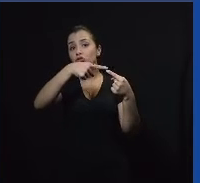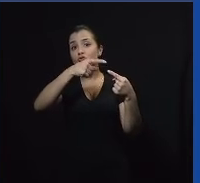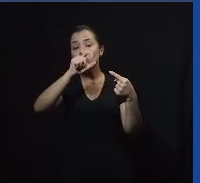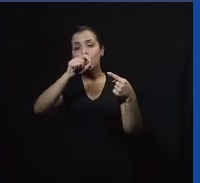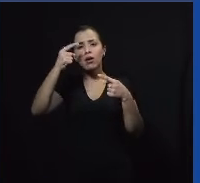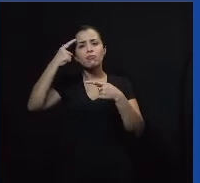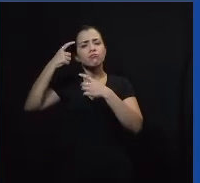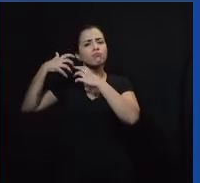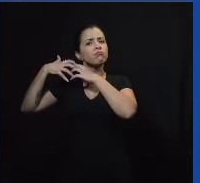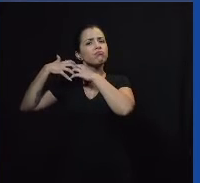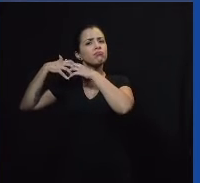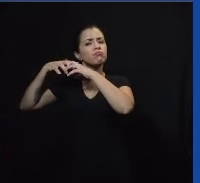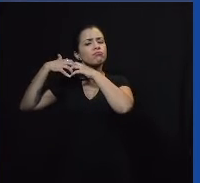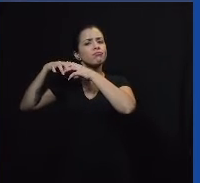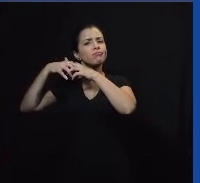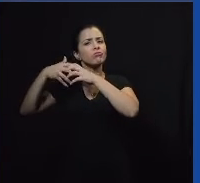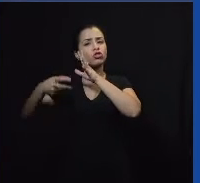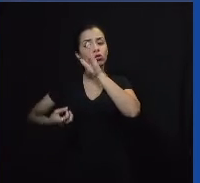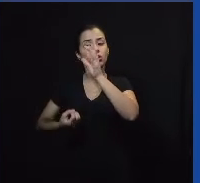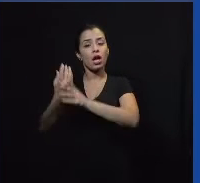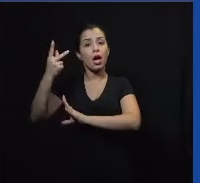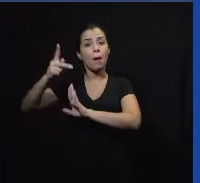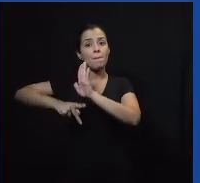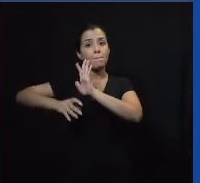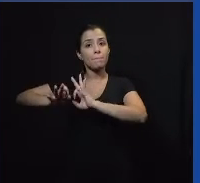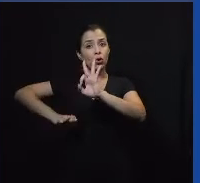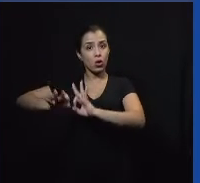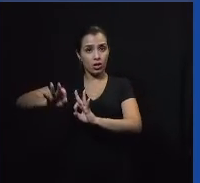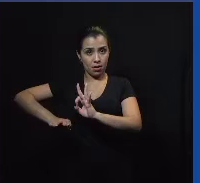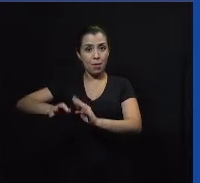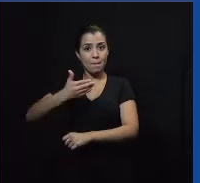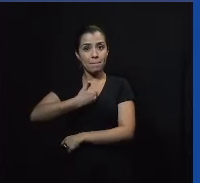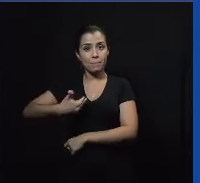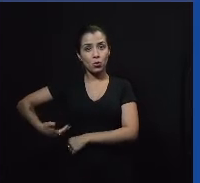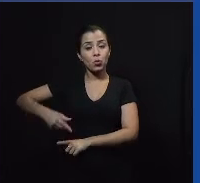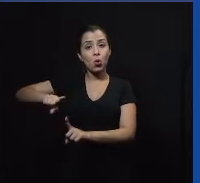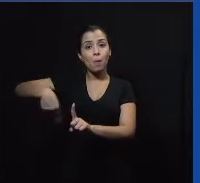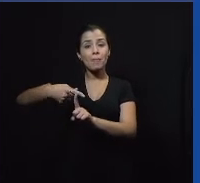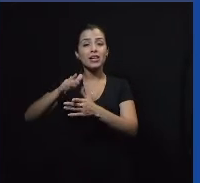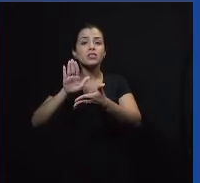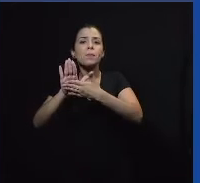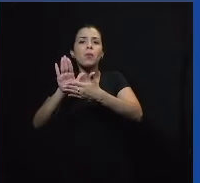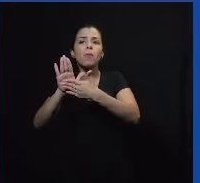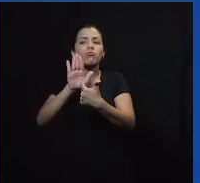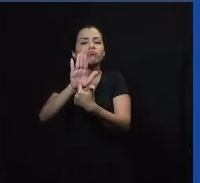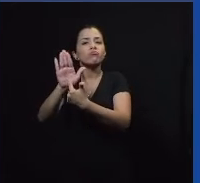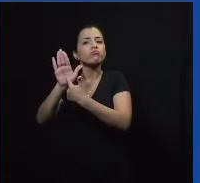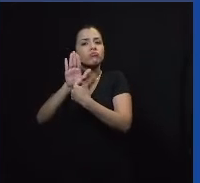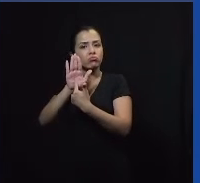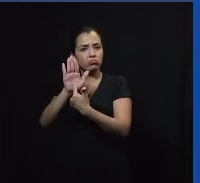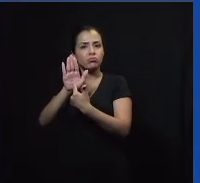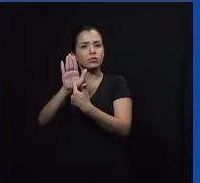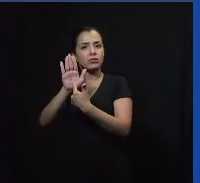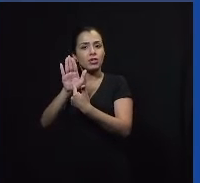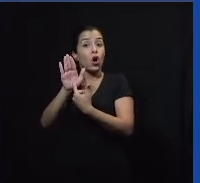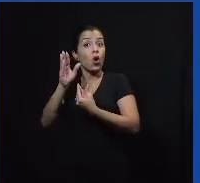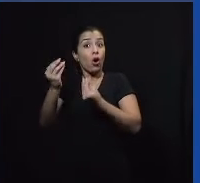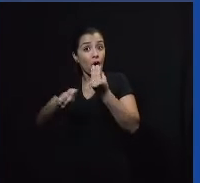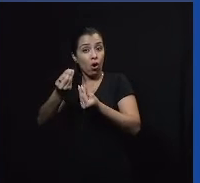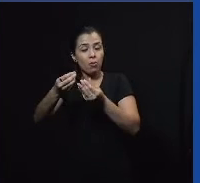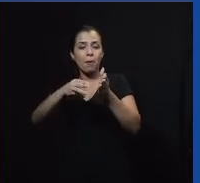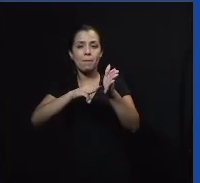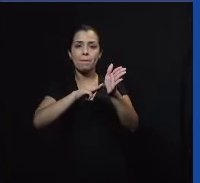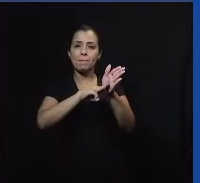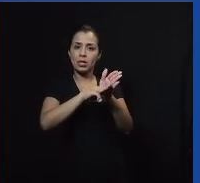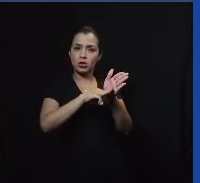refletir problemas públicos e construir propostas de políticas públicas em cima disso, a partir aí da metodologia do